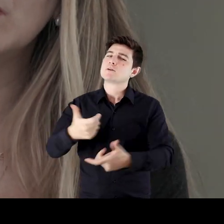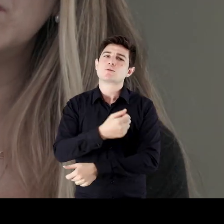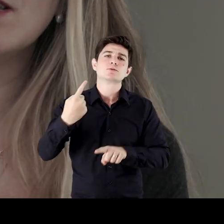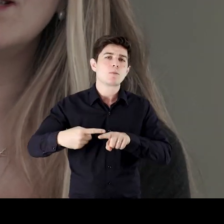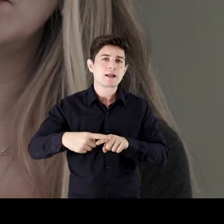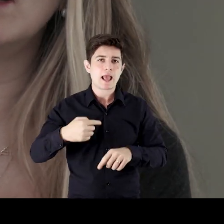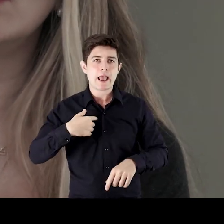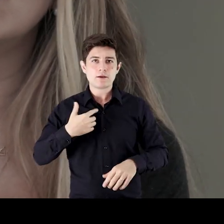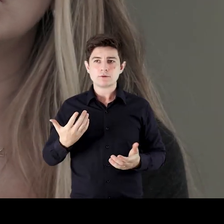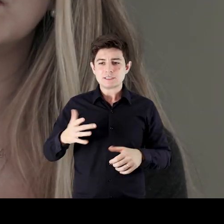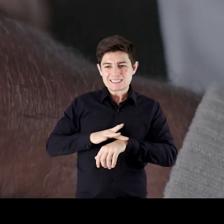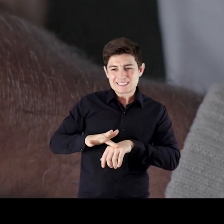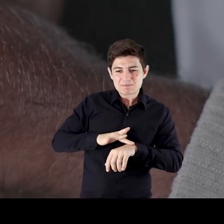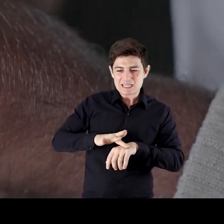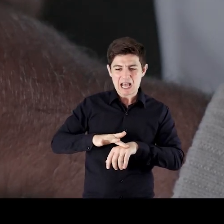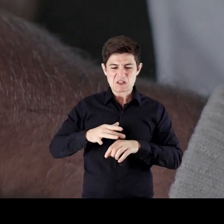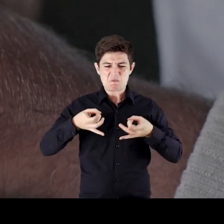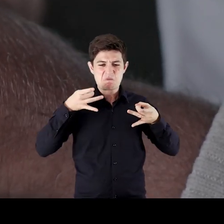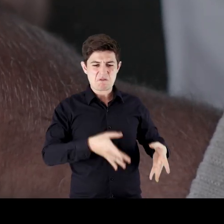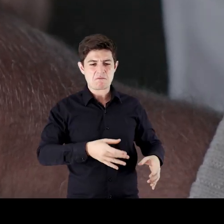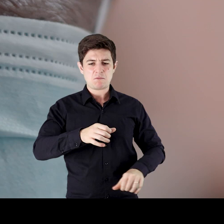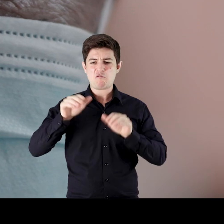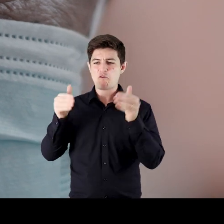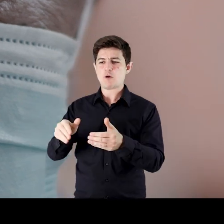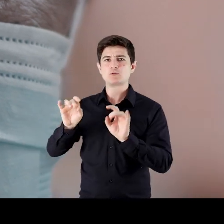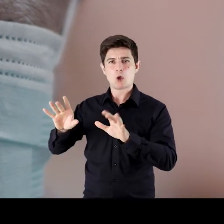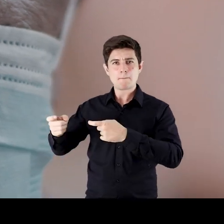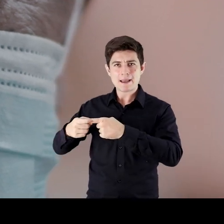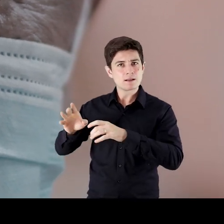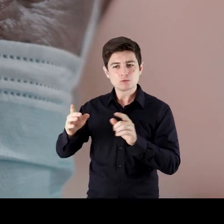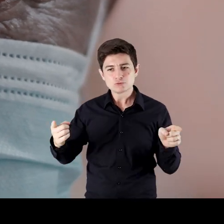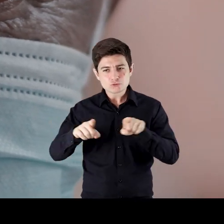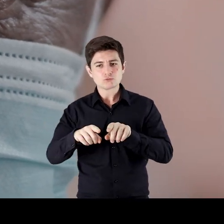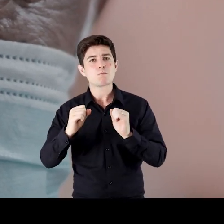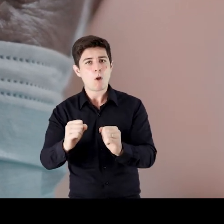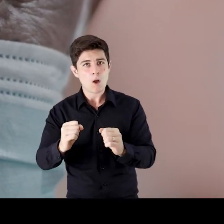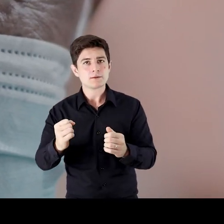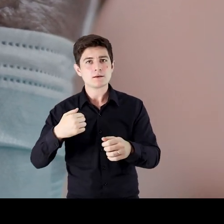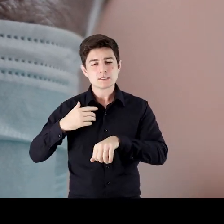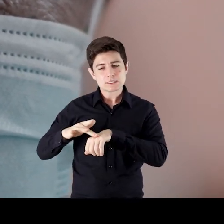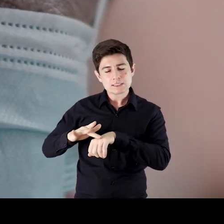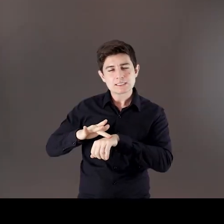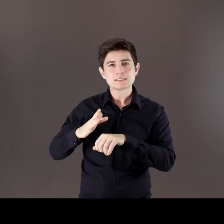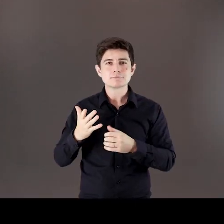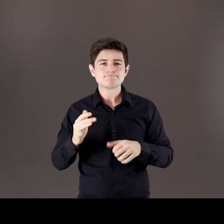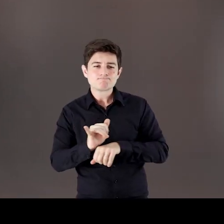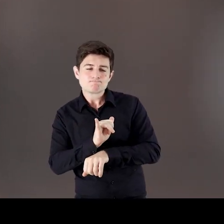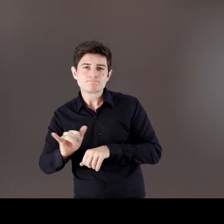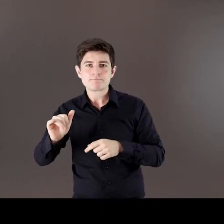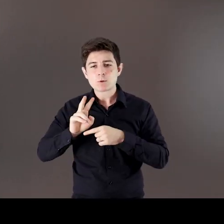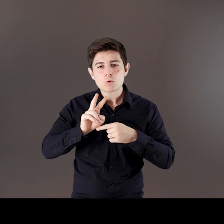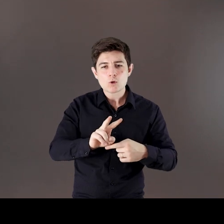abrir mão da minha sensibilidade para ser boa médica. A minha sensibilidade me ajuda a conferir proteção a